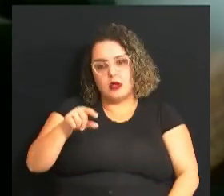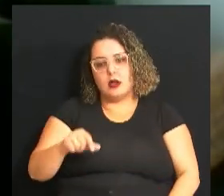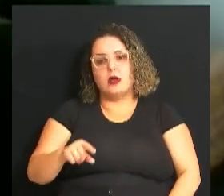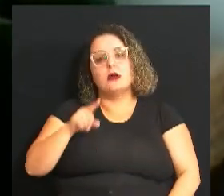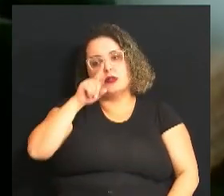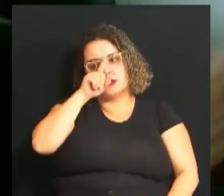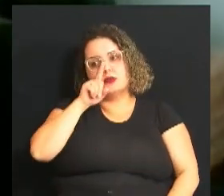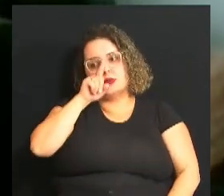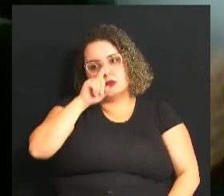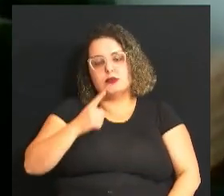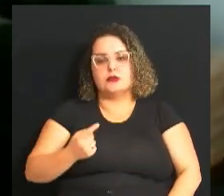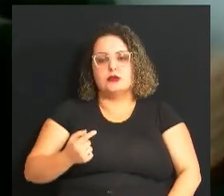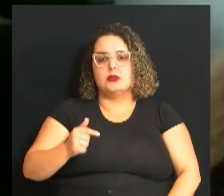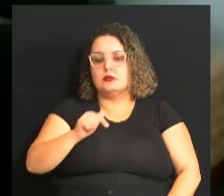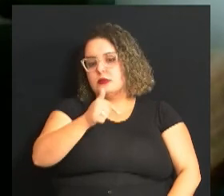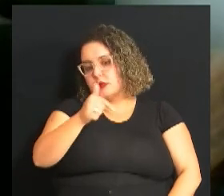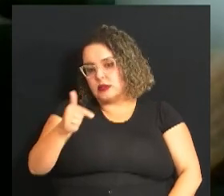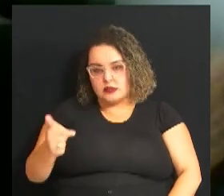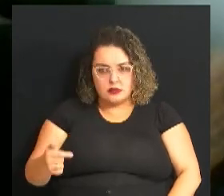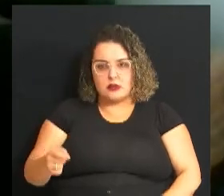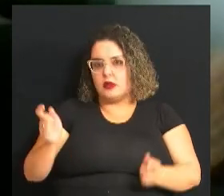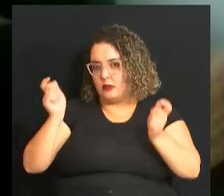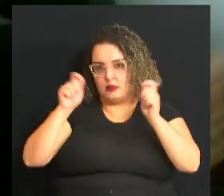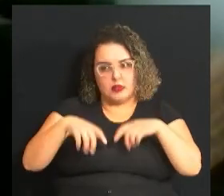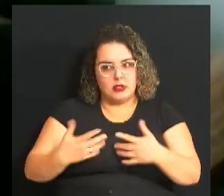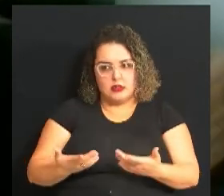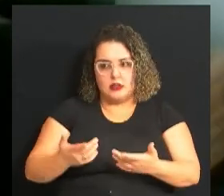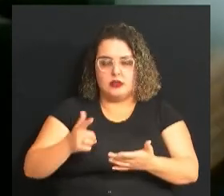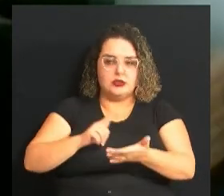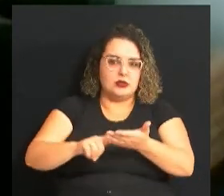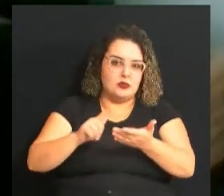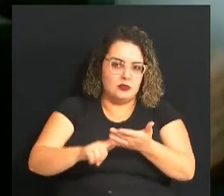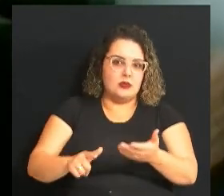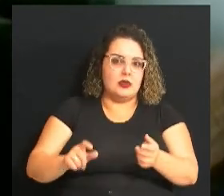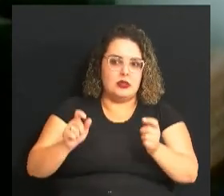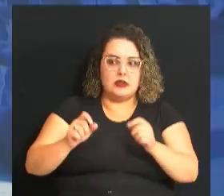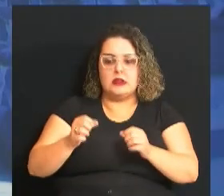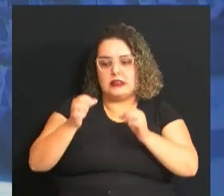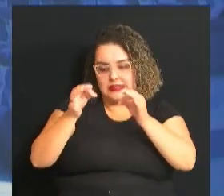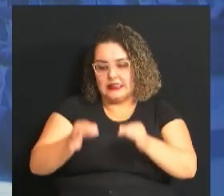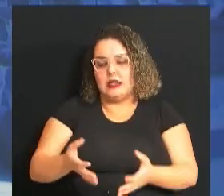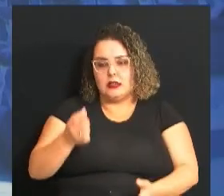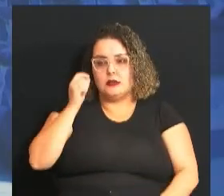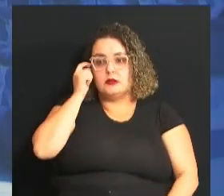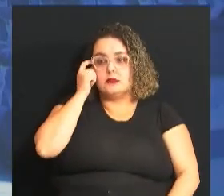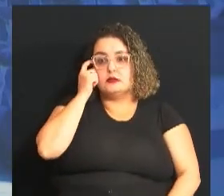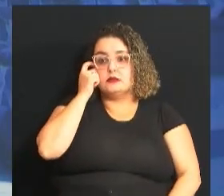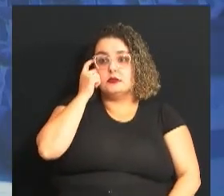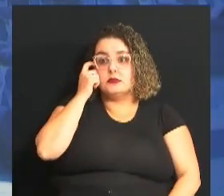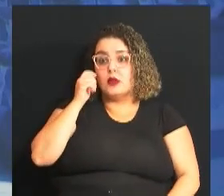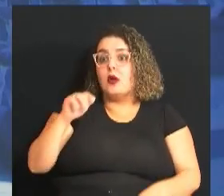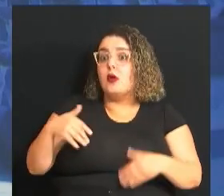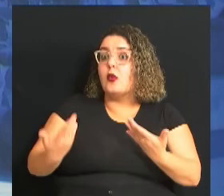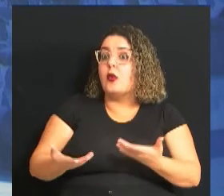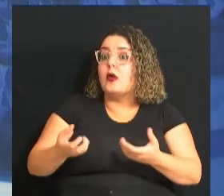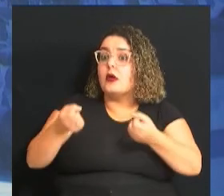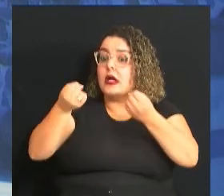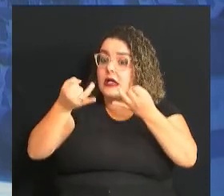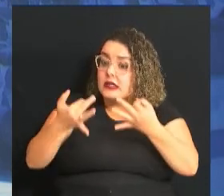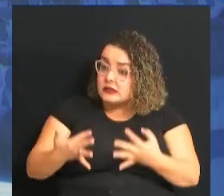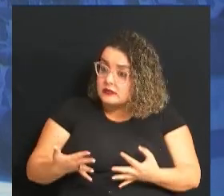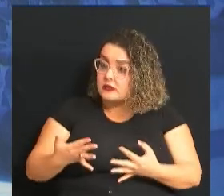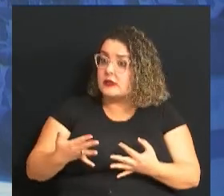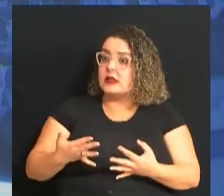para não ter a capacidade de limpeza adequada. Doutor Marcelo, de uma maneira geral, qual que é a orientação que o senhor deixa